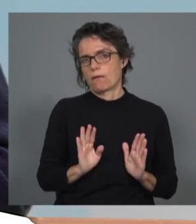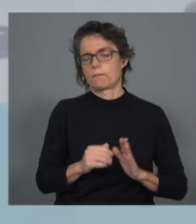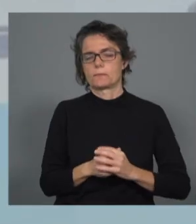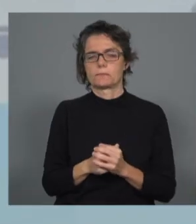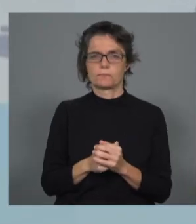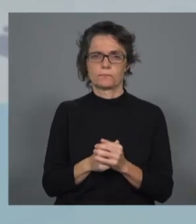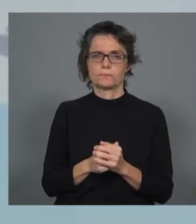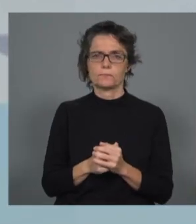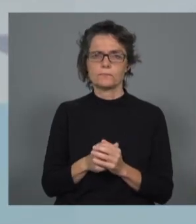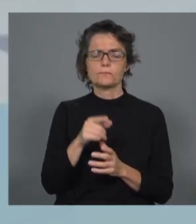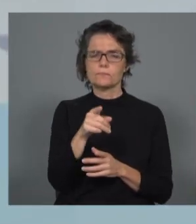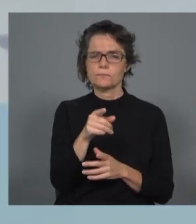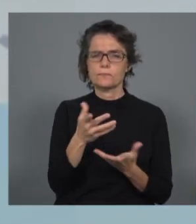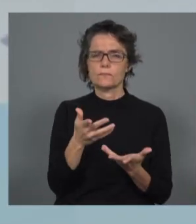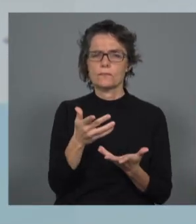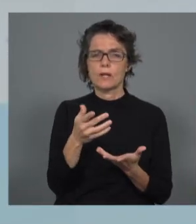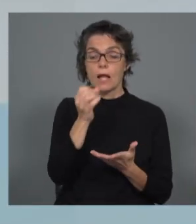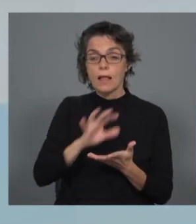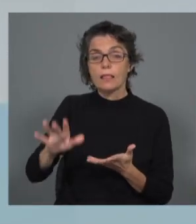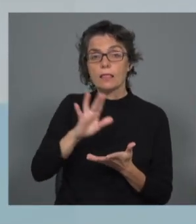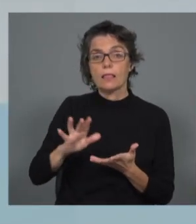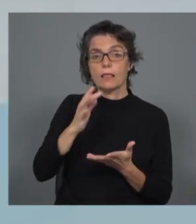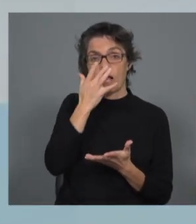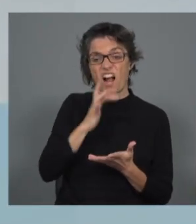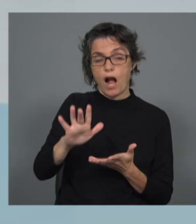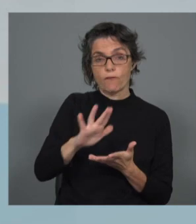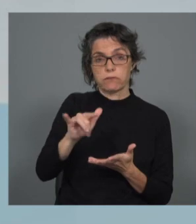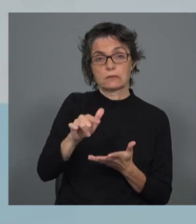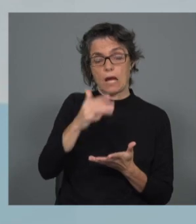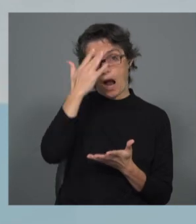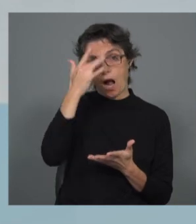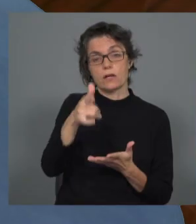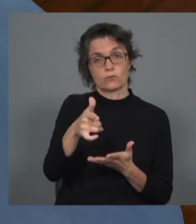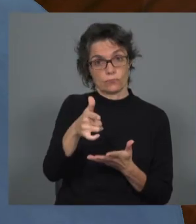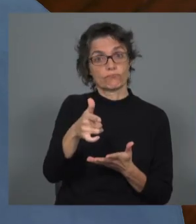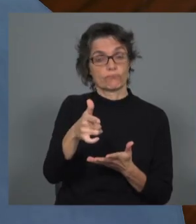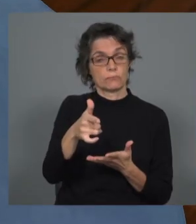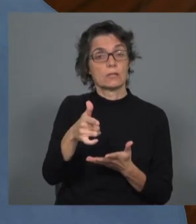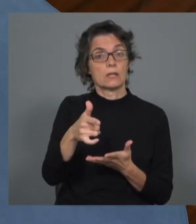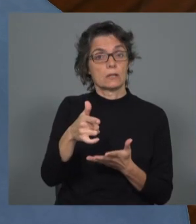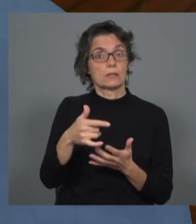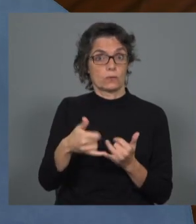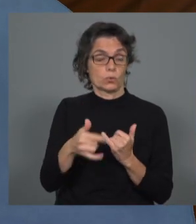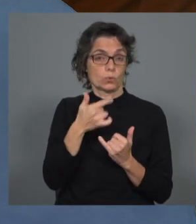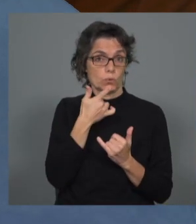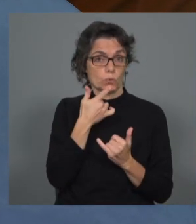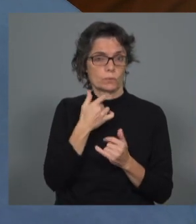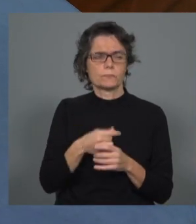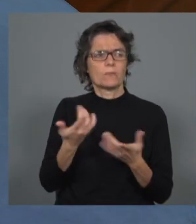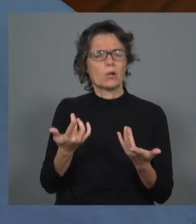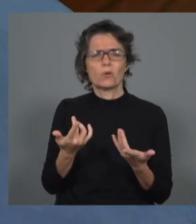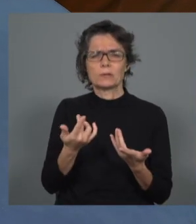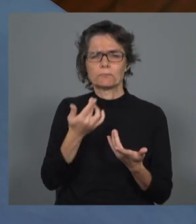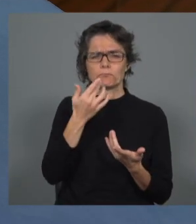também do continente africano, acredito que, como repórter, como jornalista, também se deparou com muitas situações, e já lá vamos, mas na África do Sul, onde